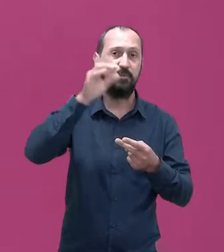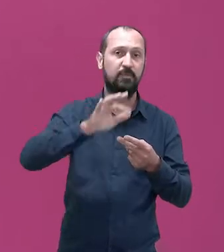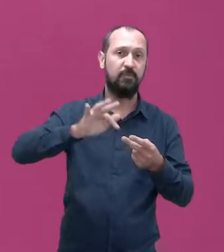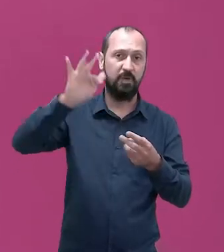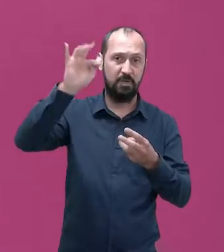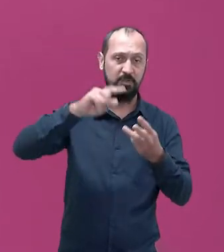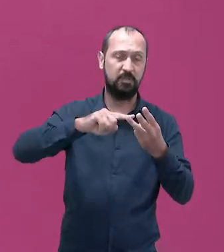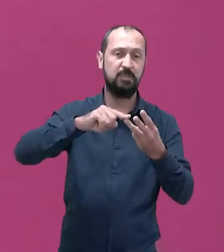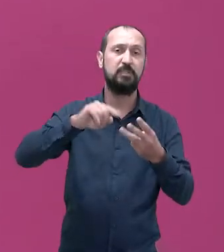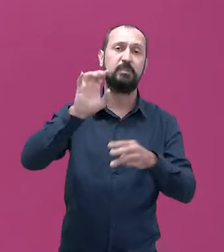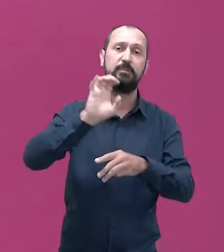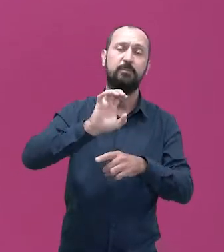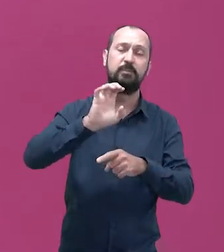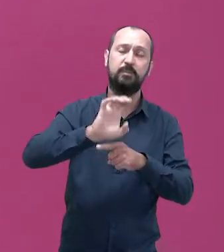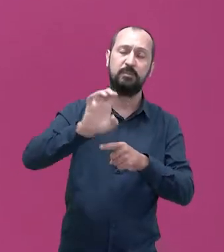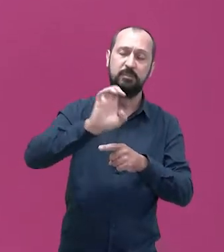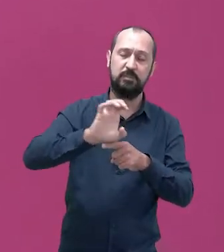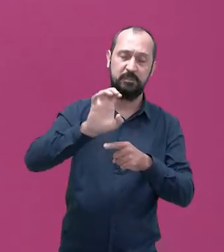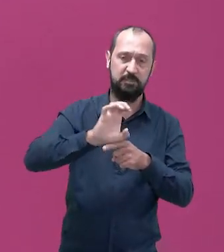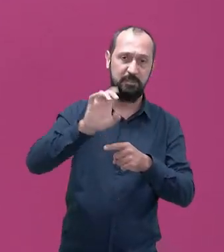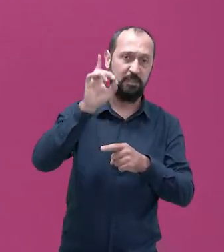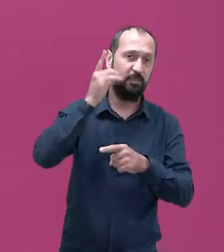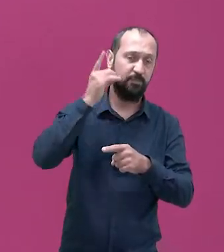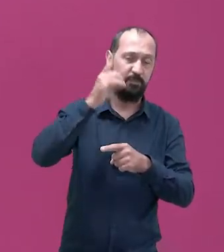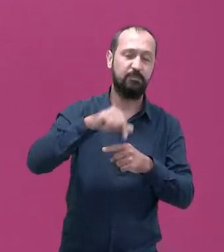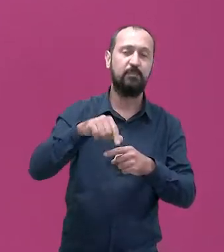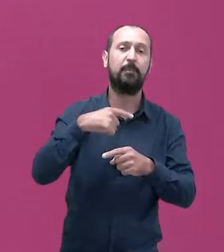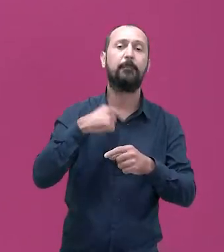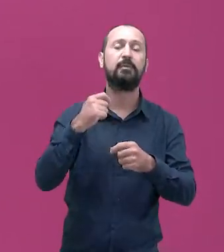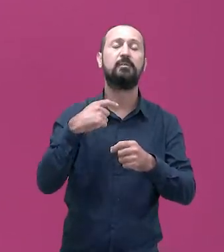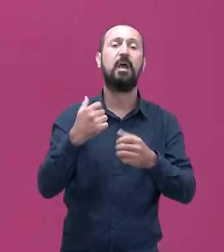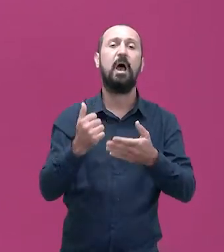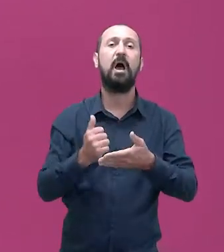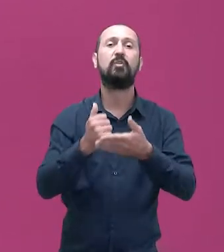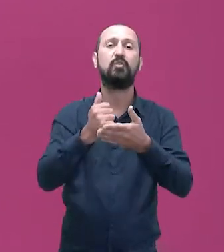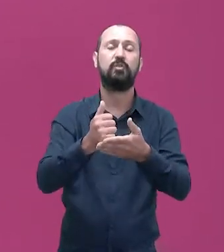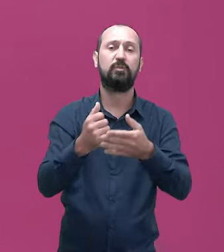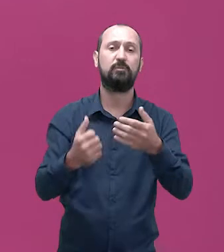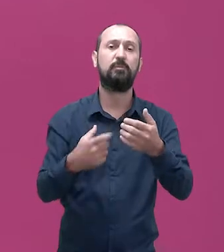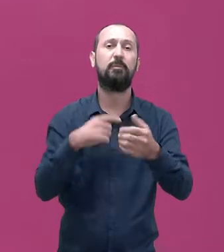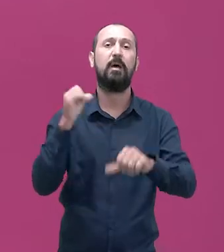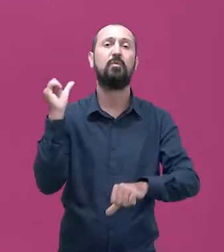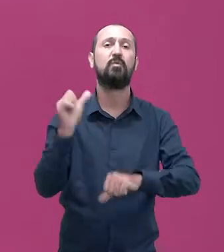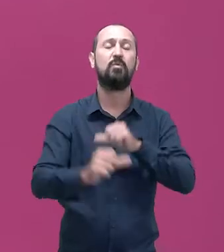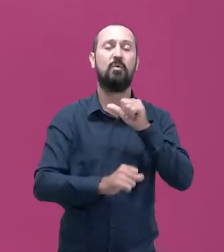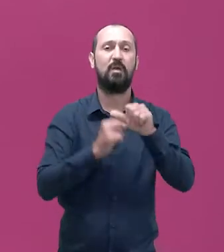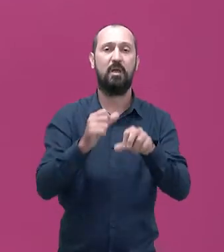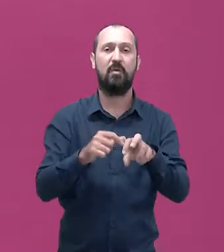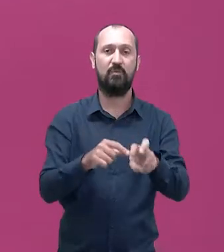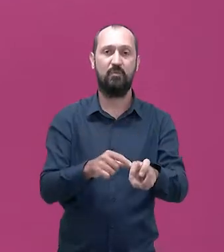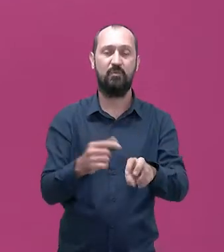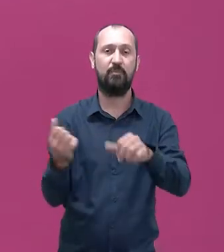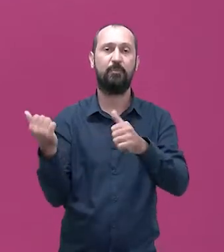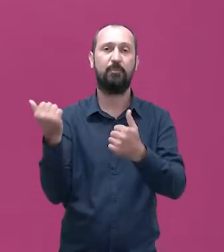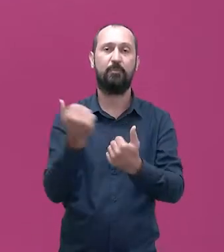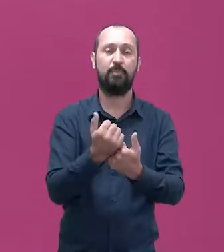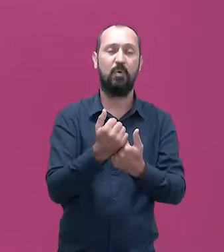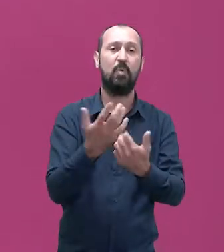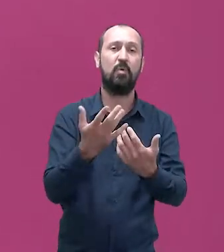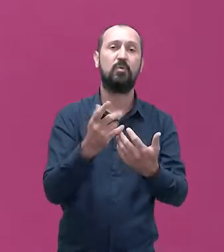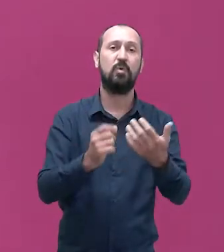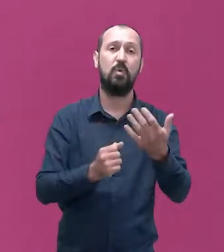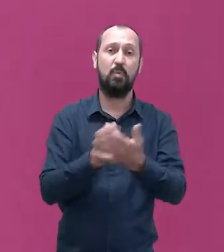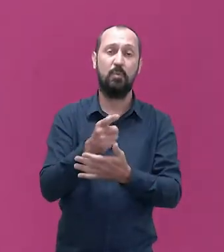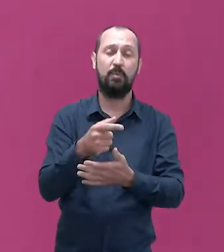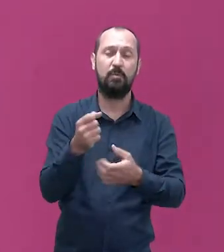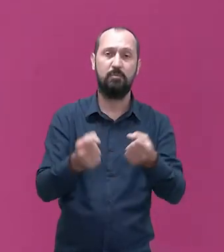deputados federais e principalmente estaduais, que o transportador escolar tem que ter o subsídio para a troca do veículo. Hoje,